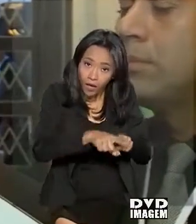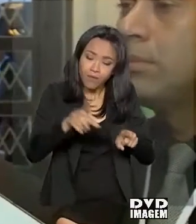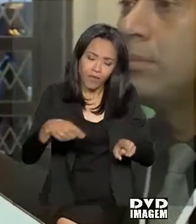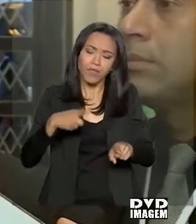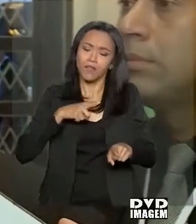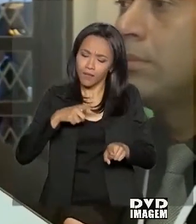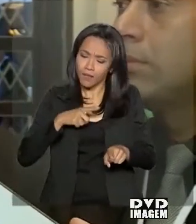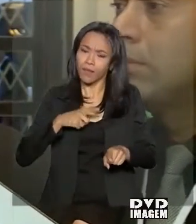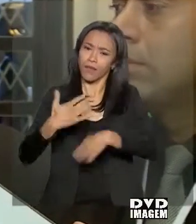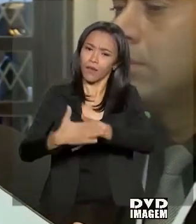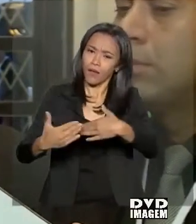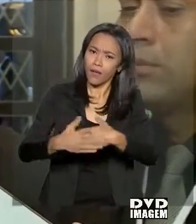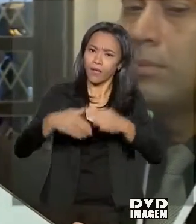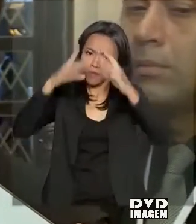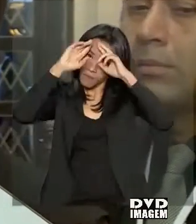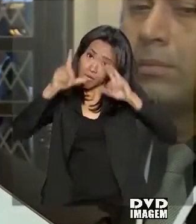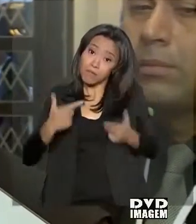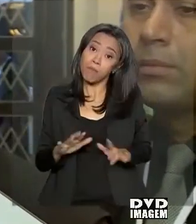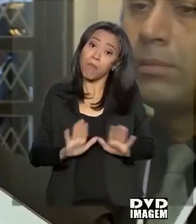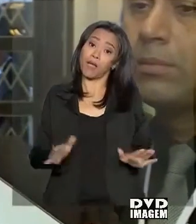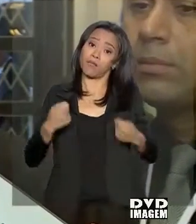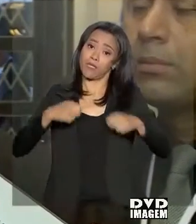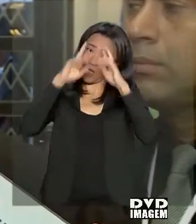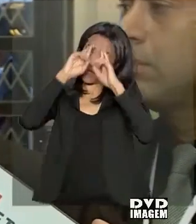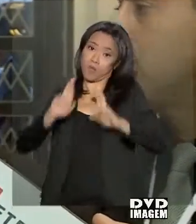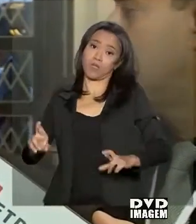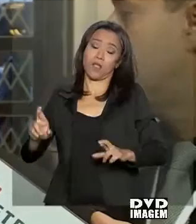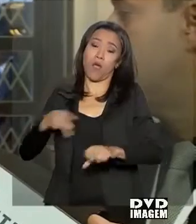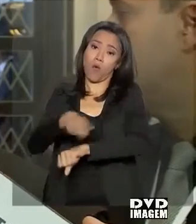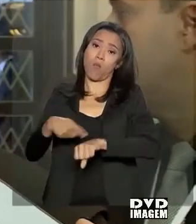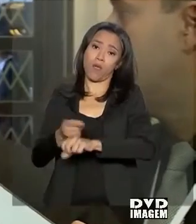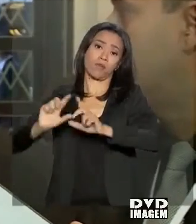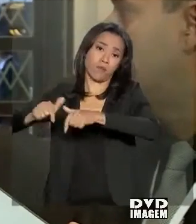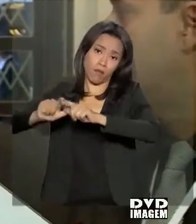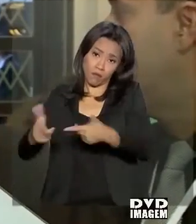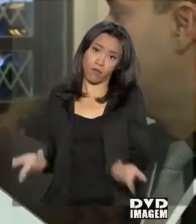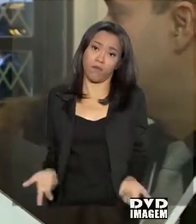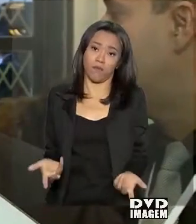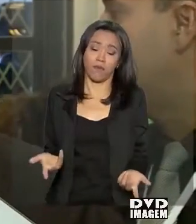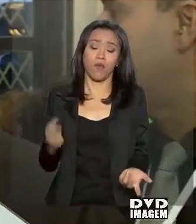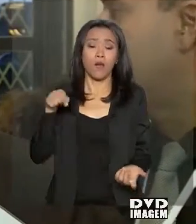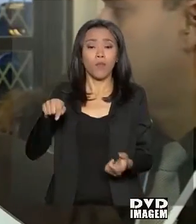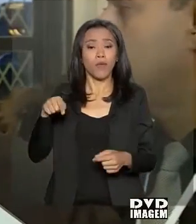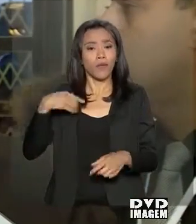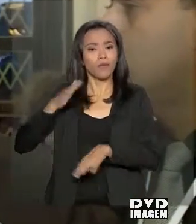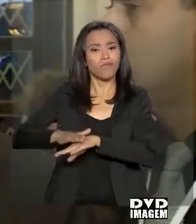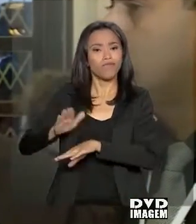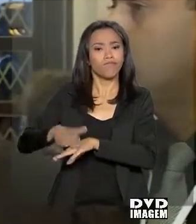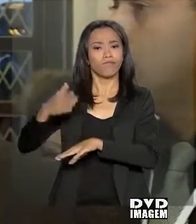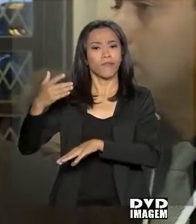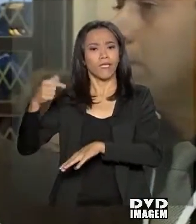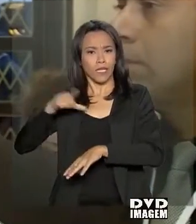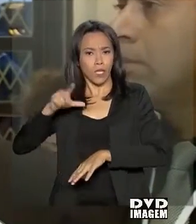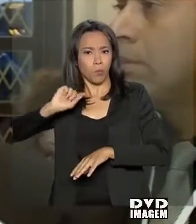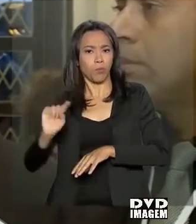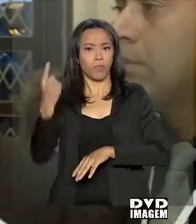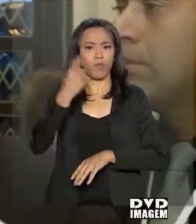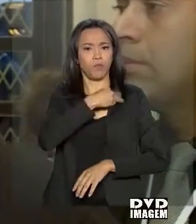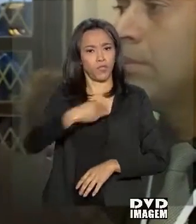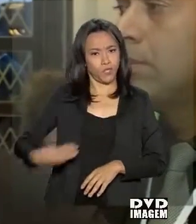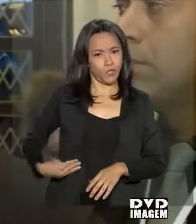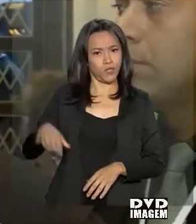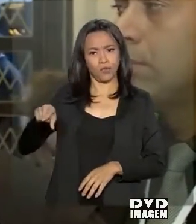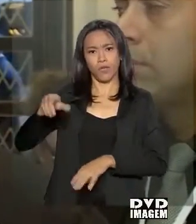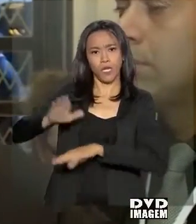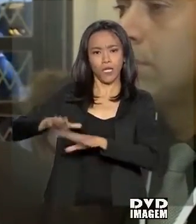carinho e consideração. Mas tem que respeitar o Estado de Israel. Mas por que não tem que respeitar o Estado de Israel? Aqui o povo aqui é soberano. Tem um primeiro-ministro que, junto ao seu parlamento,